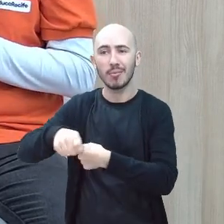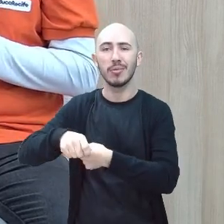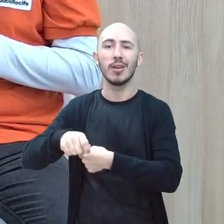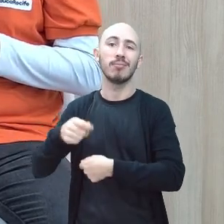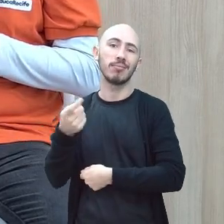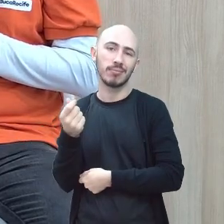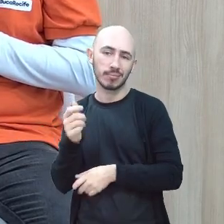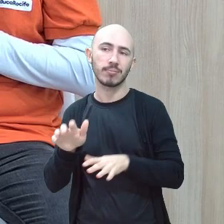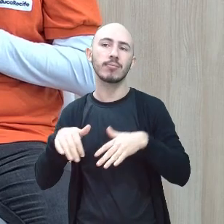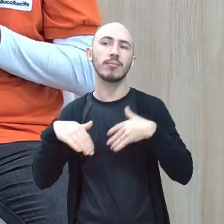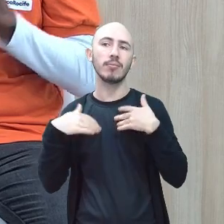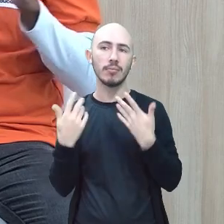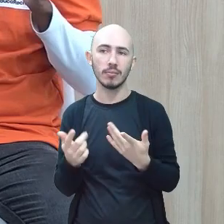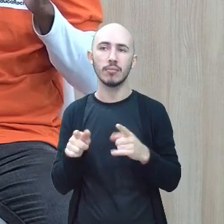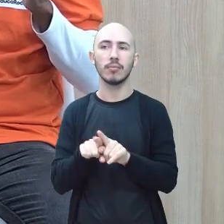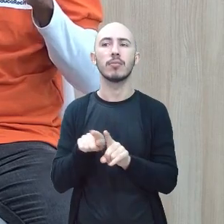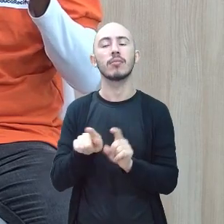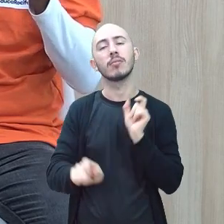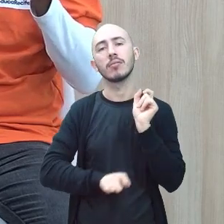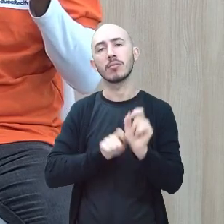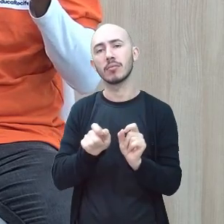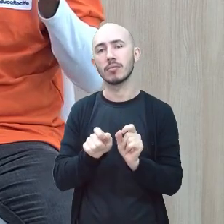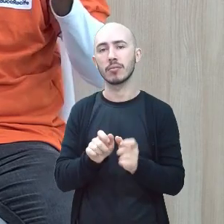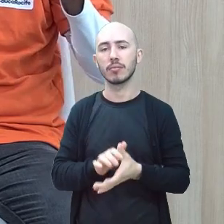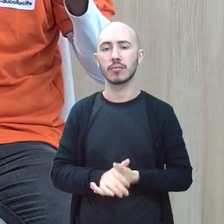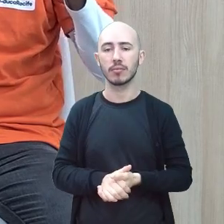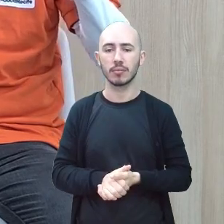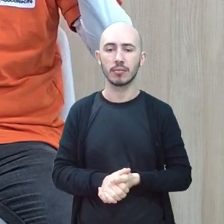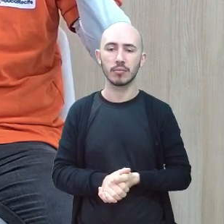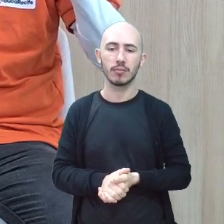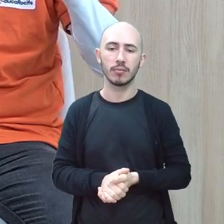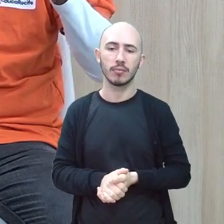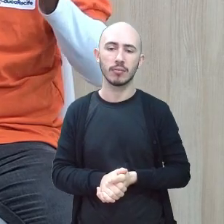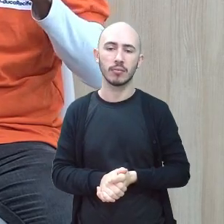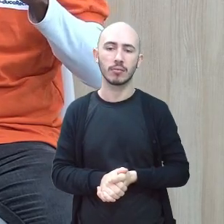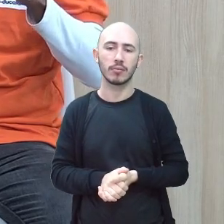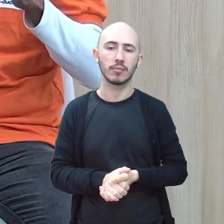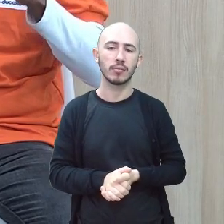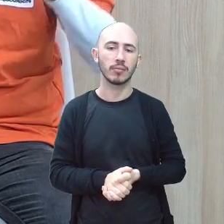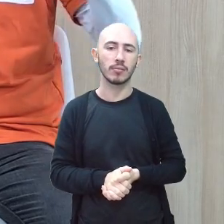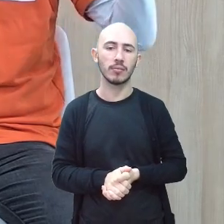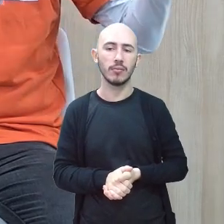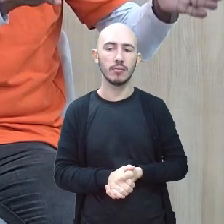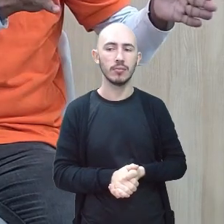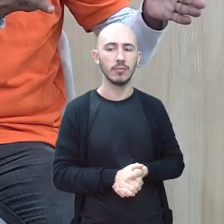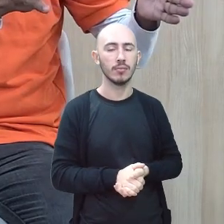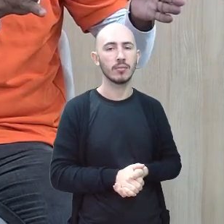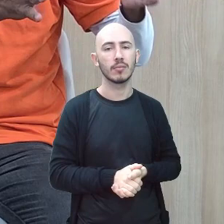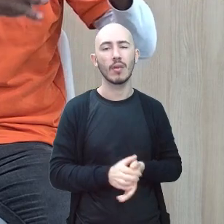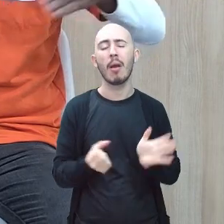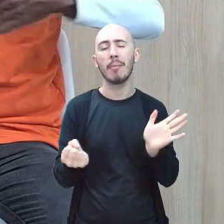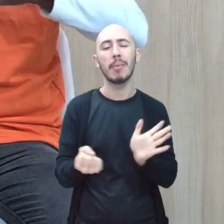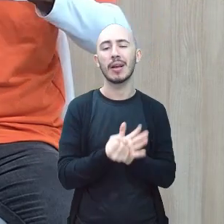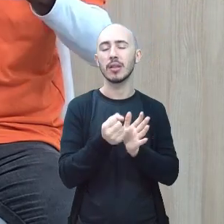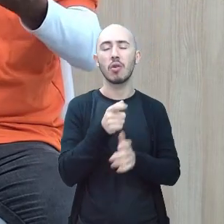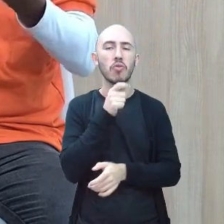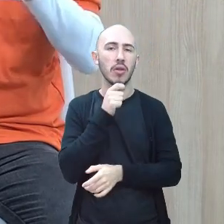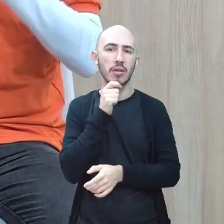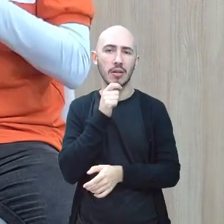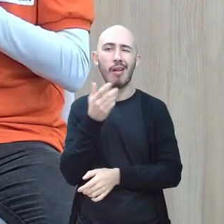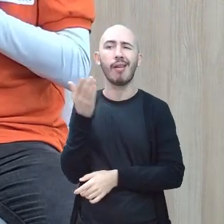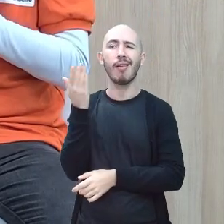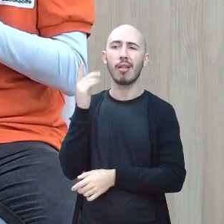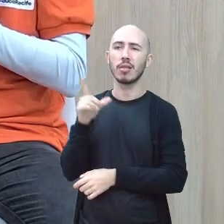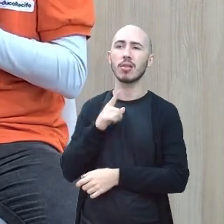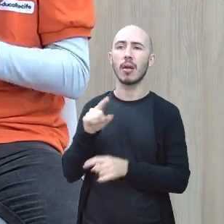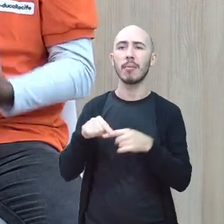lá e não existe ainda existe uma demarcação. Houve há tempos atrás, já modificou. Vou dar um